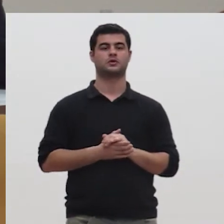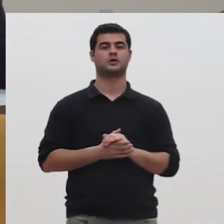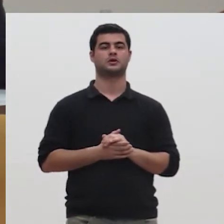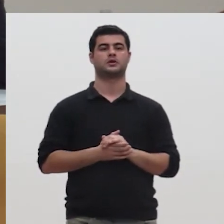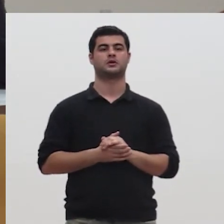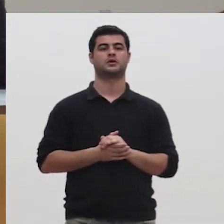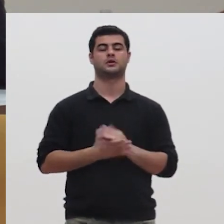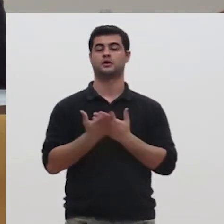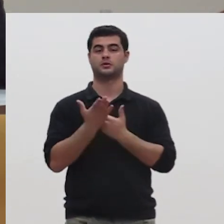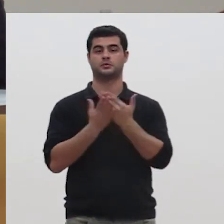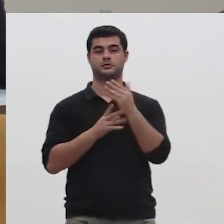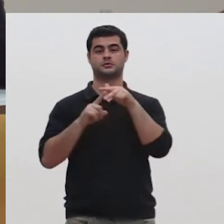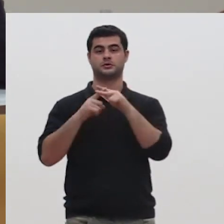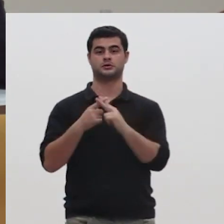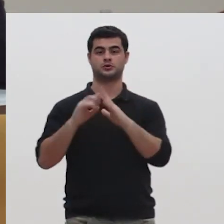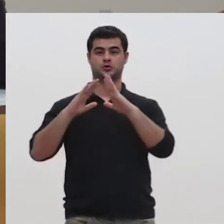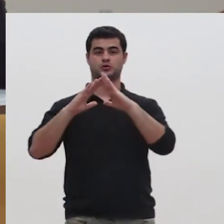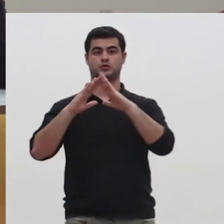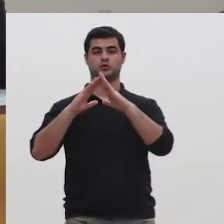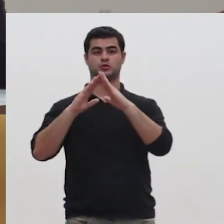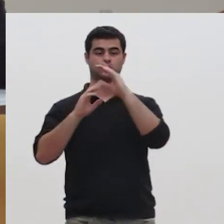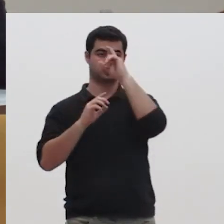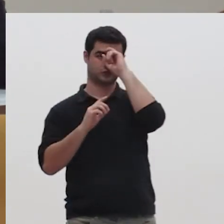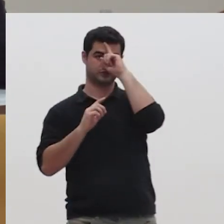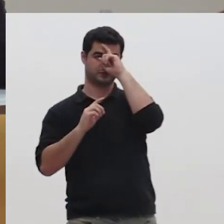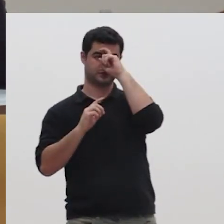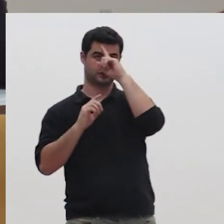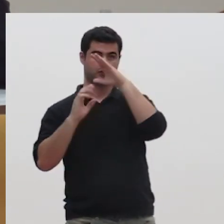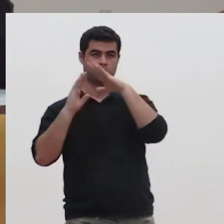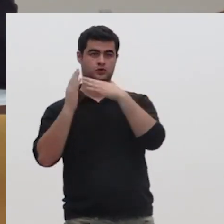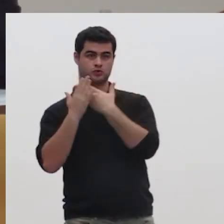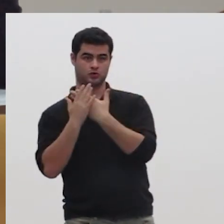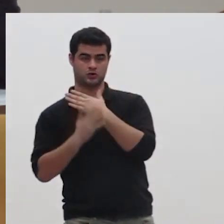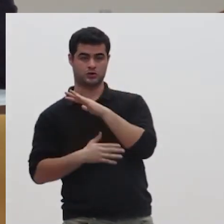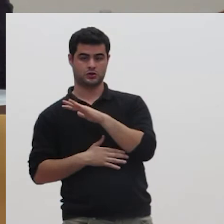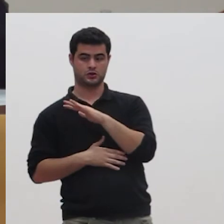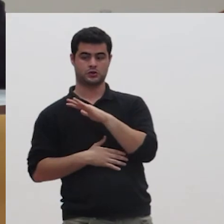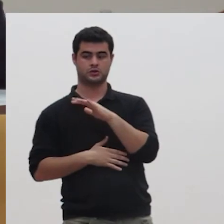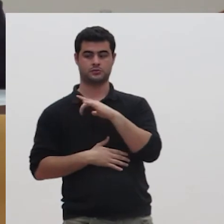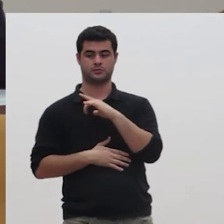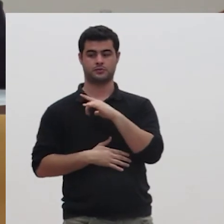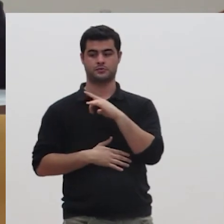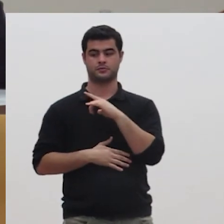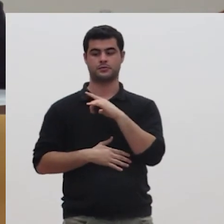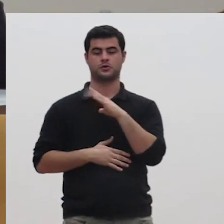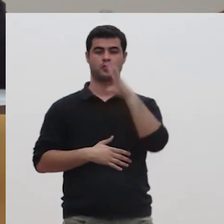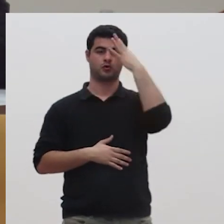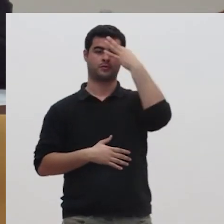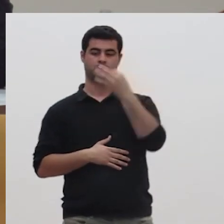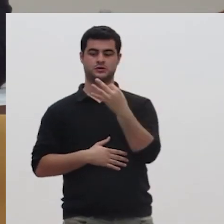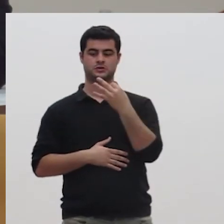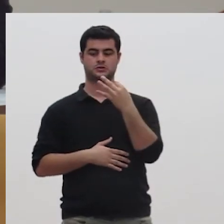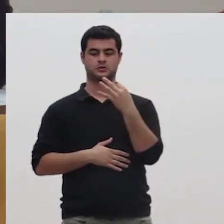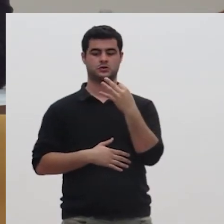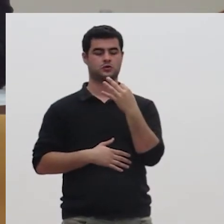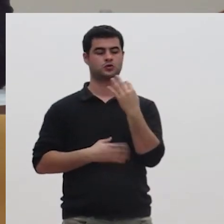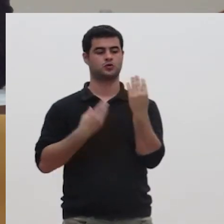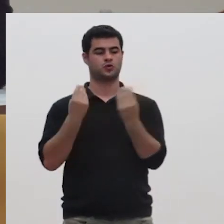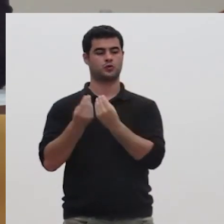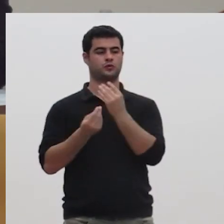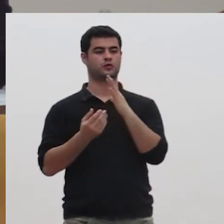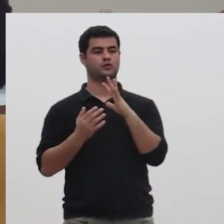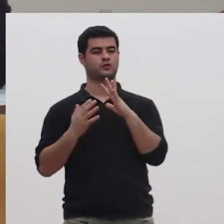hospital-escola, ela é muito maior do que a própria questão da EBSER. Ela passa por uma compreensão de como está funcionando